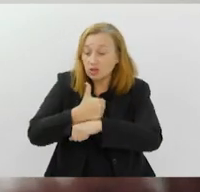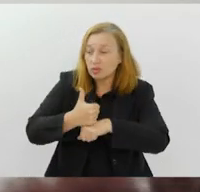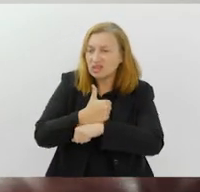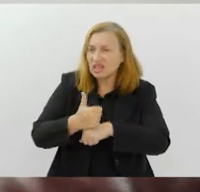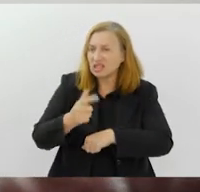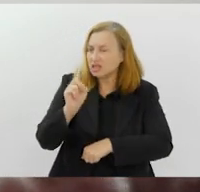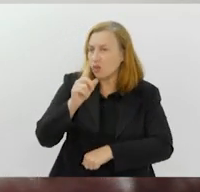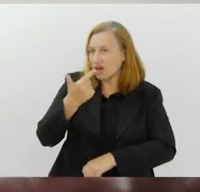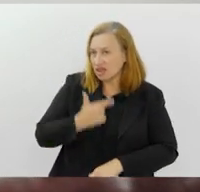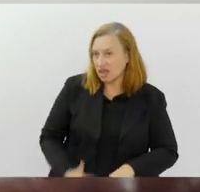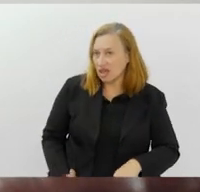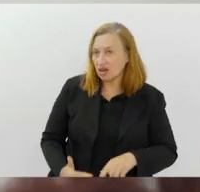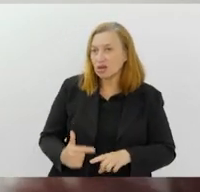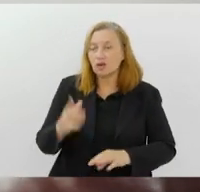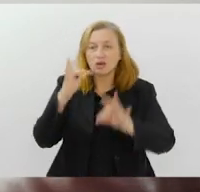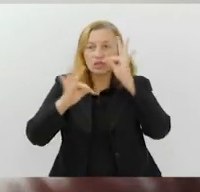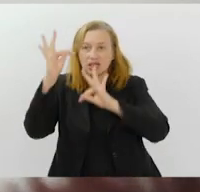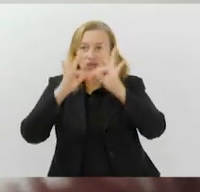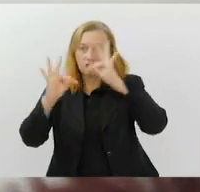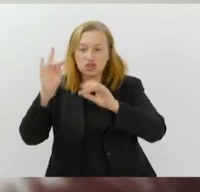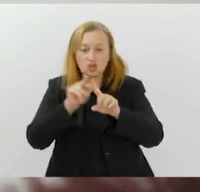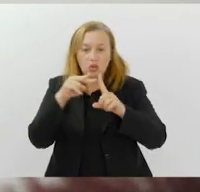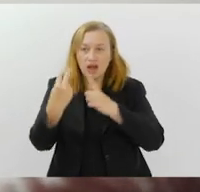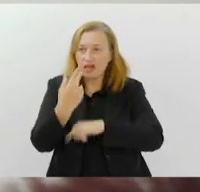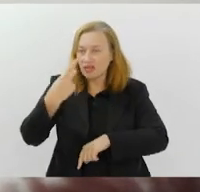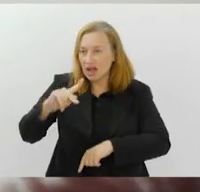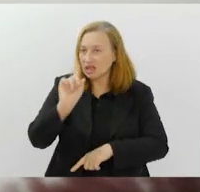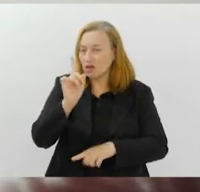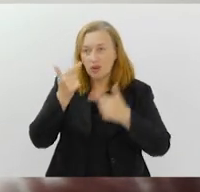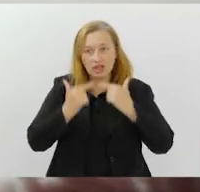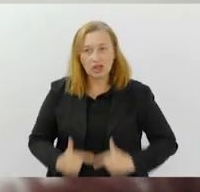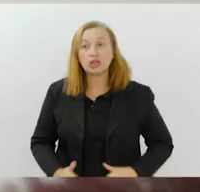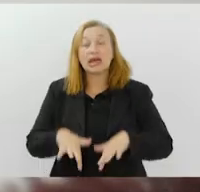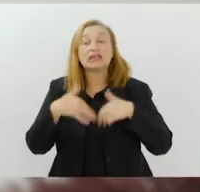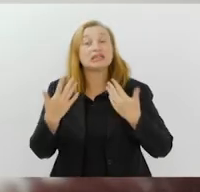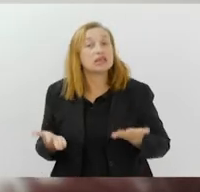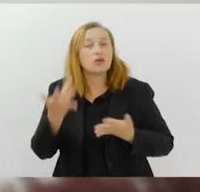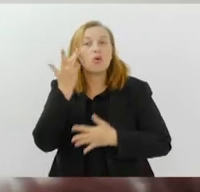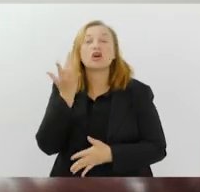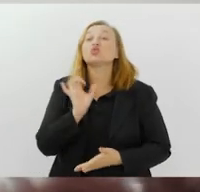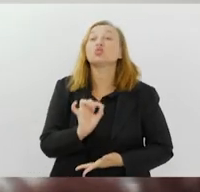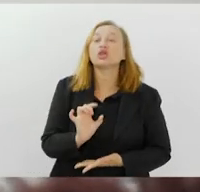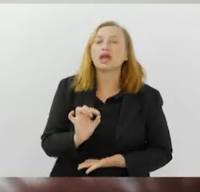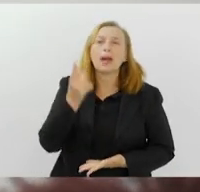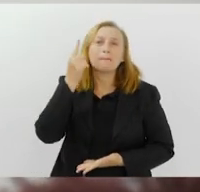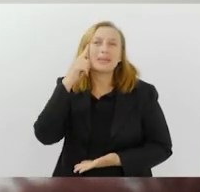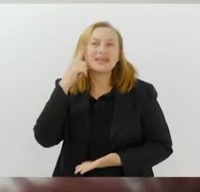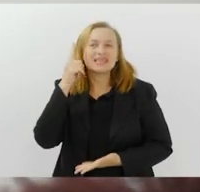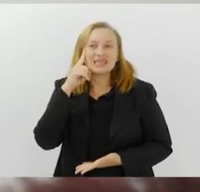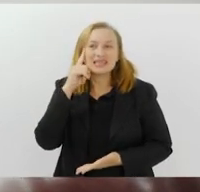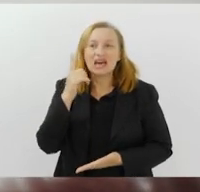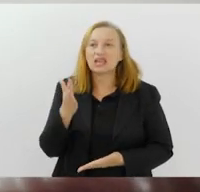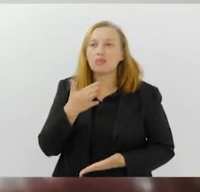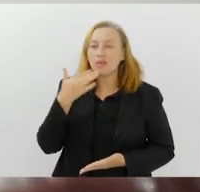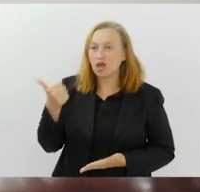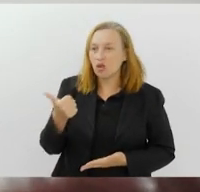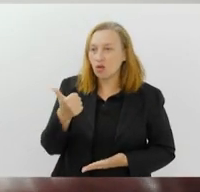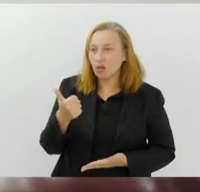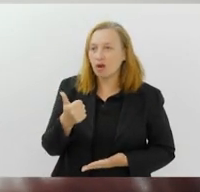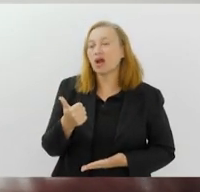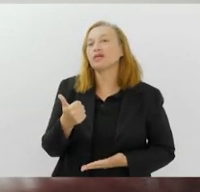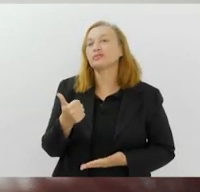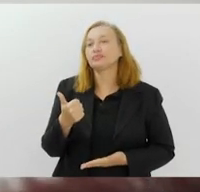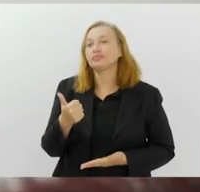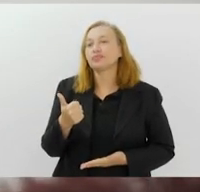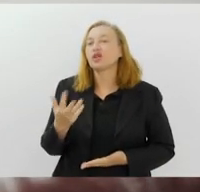neutro e o olhar da tecnologia não é neutra Então acho que pensar o aprimoramento também passa por uma